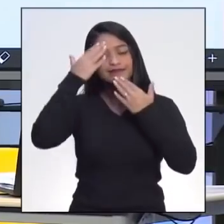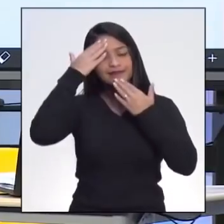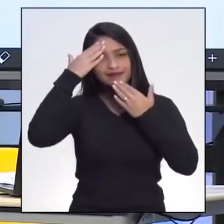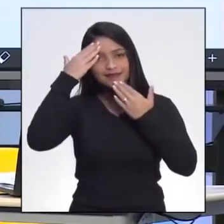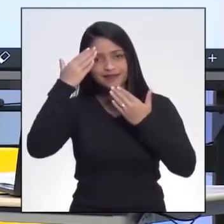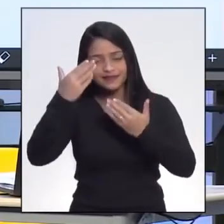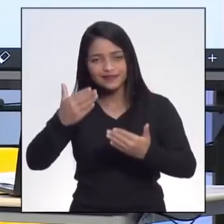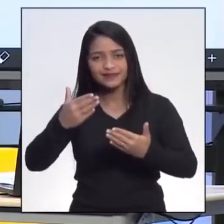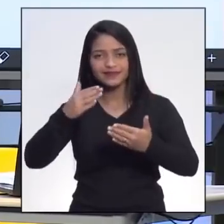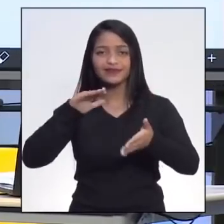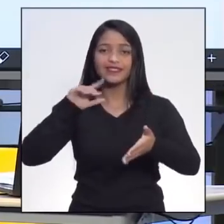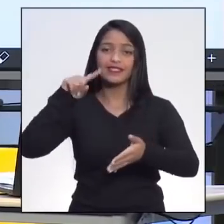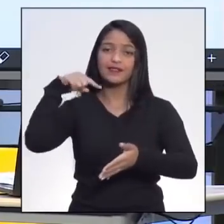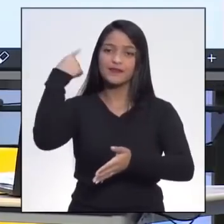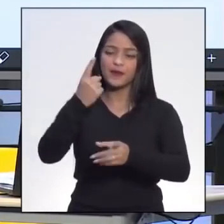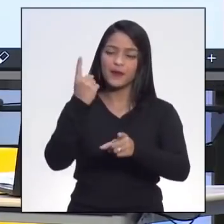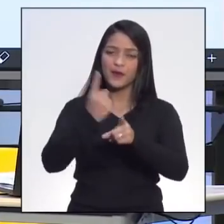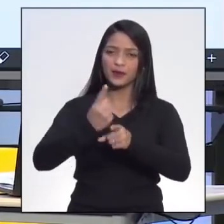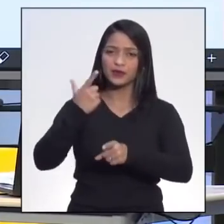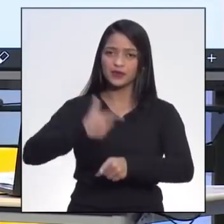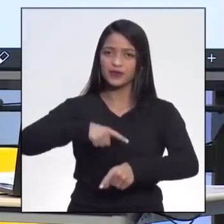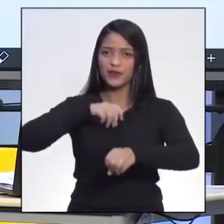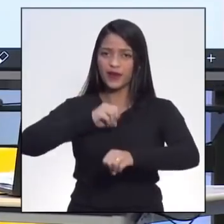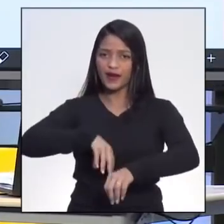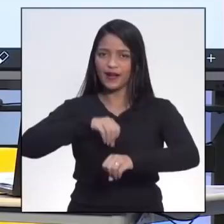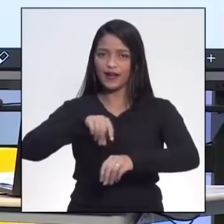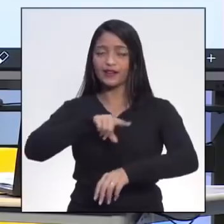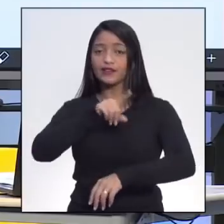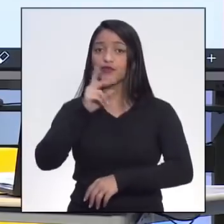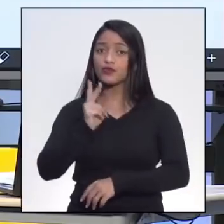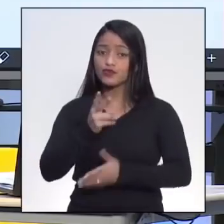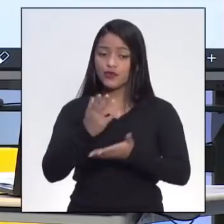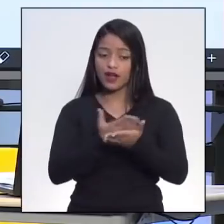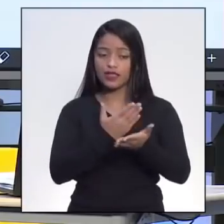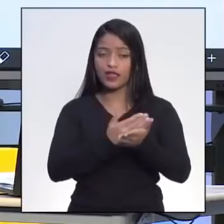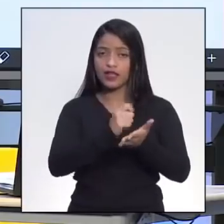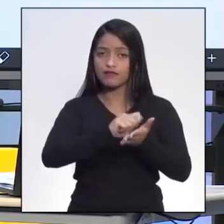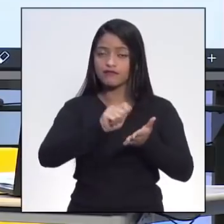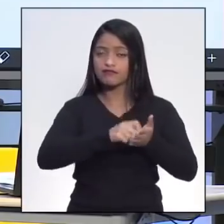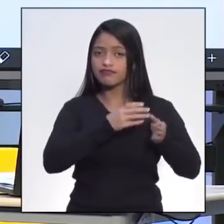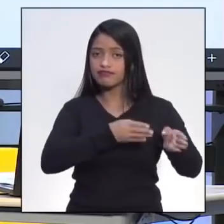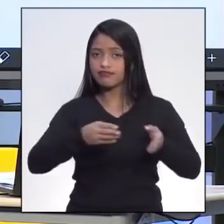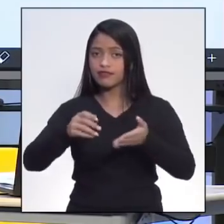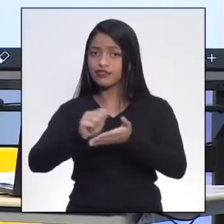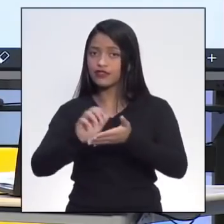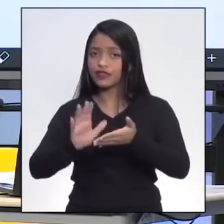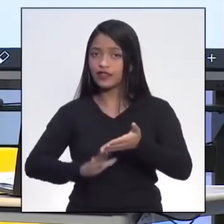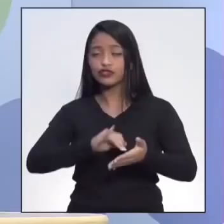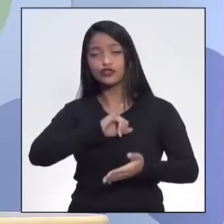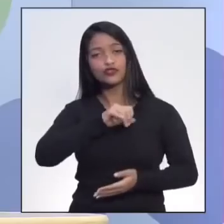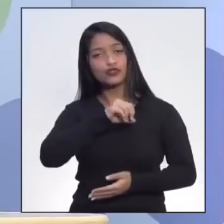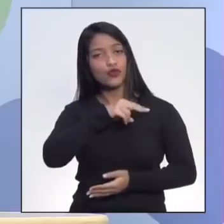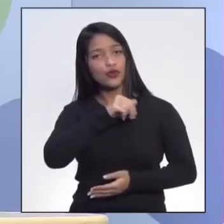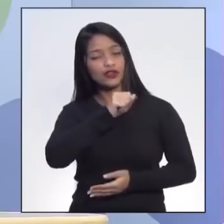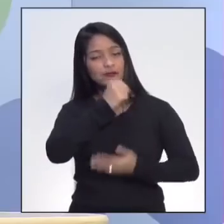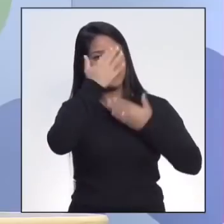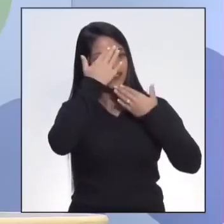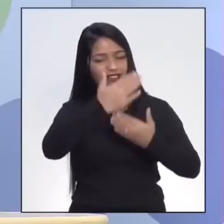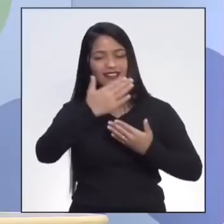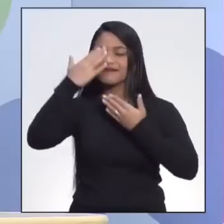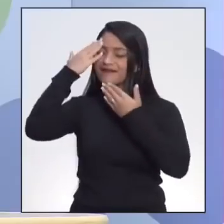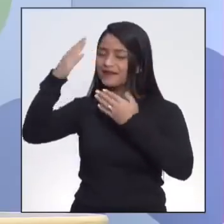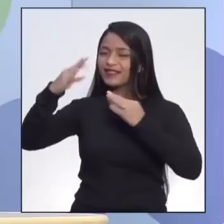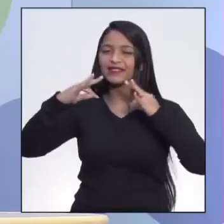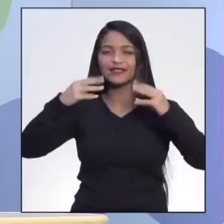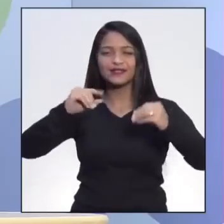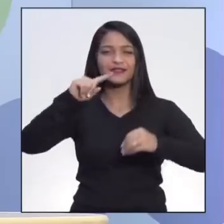obrigada. Até a próxima aula. Continue mantendo o caderno de vocês em ordem e as atividades. Jonas, obrigada. Obrigado a